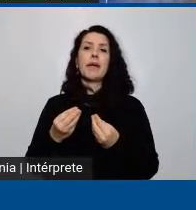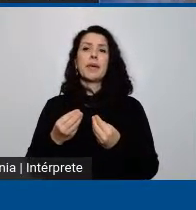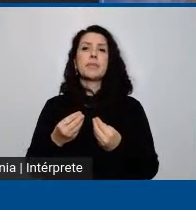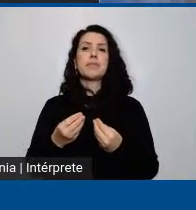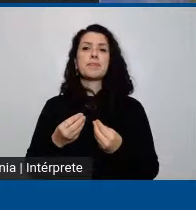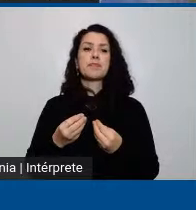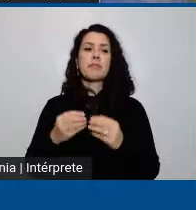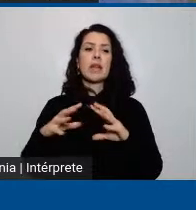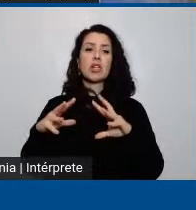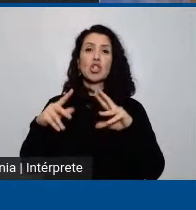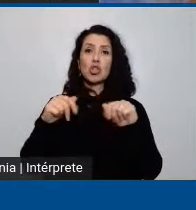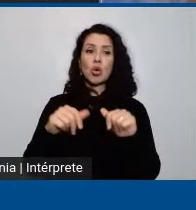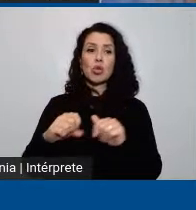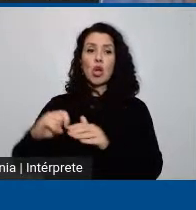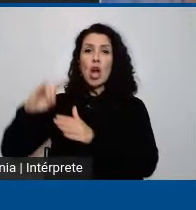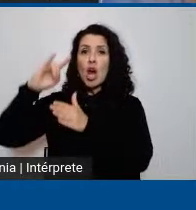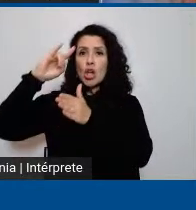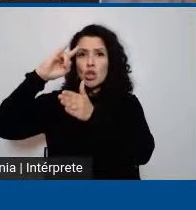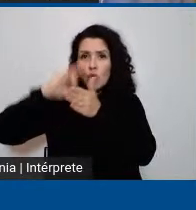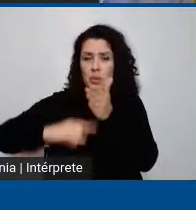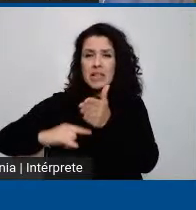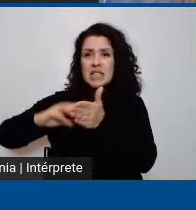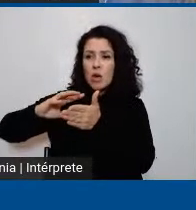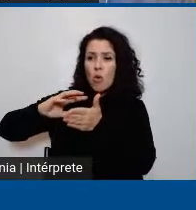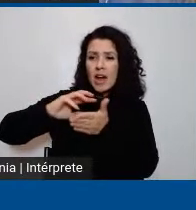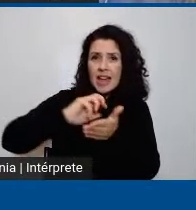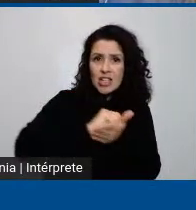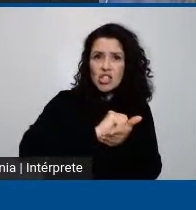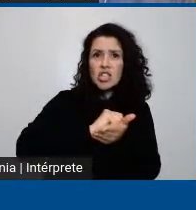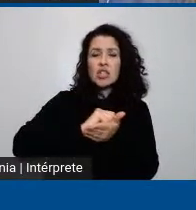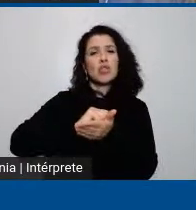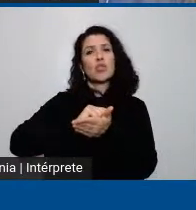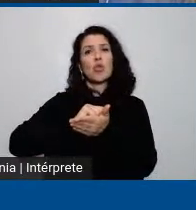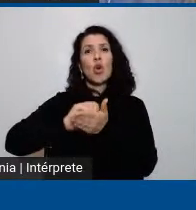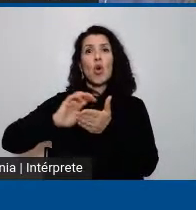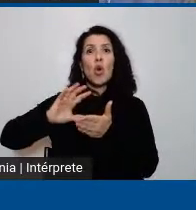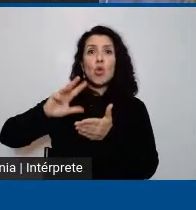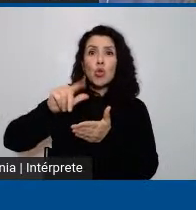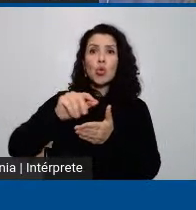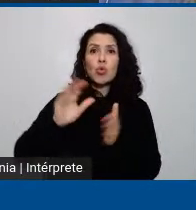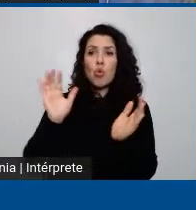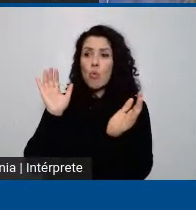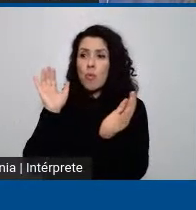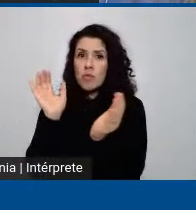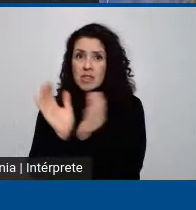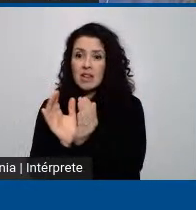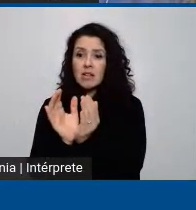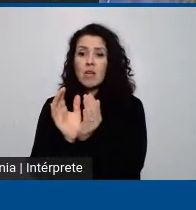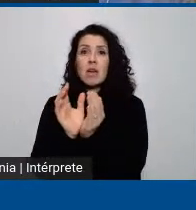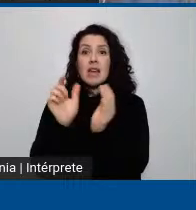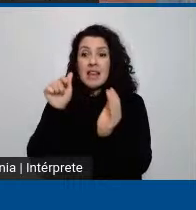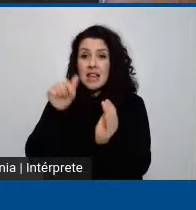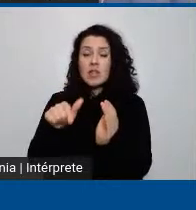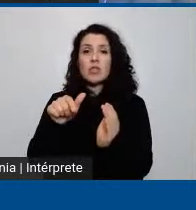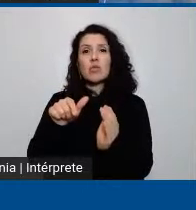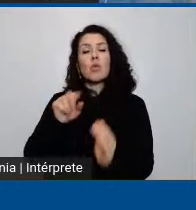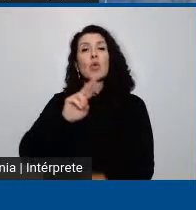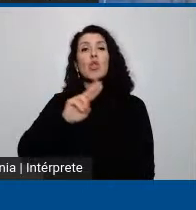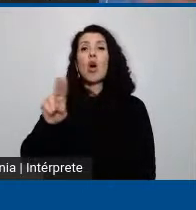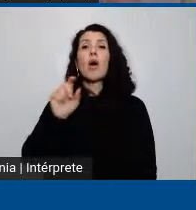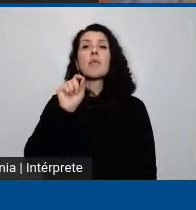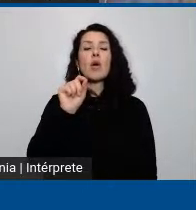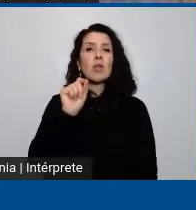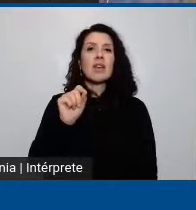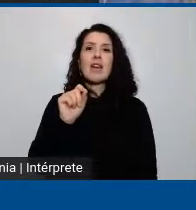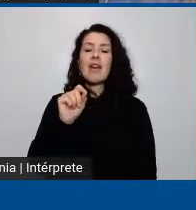de toda essa documentação que, no fundo, forma, né, o que nós podemos denominar um grande